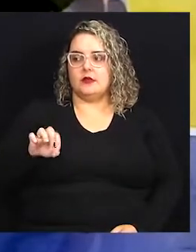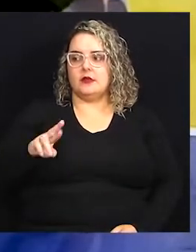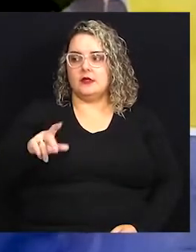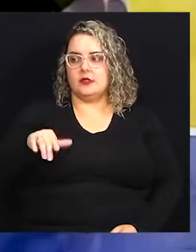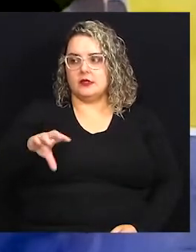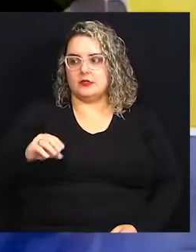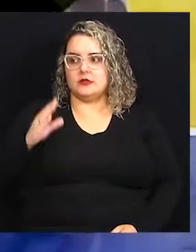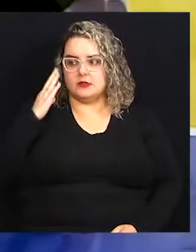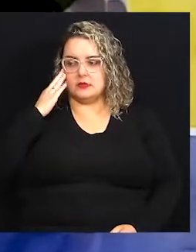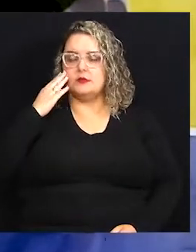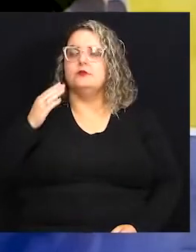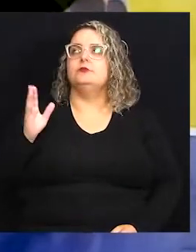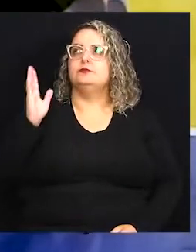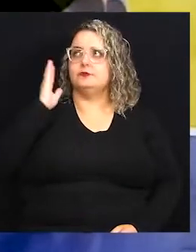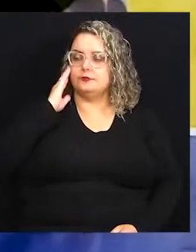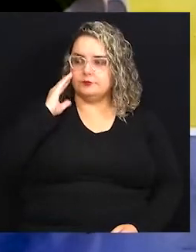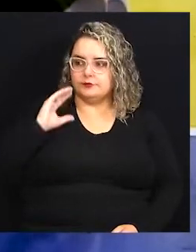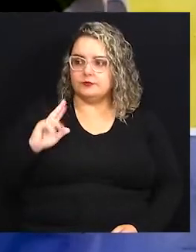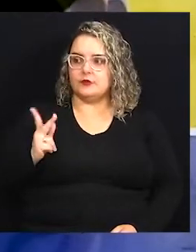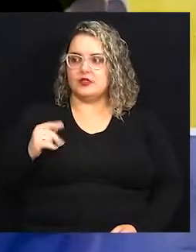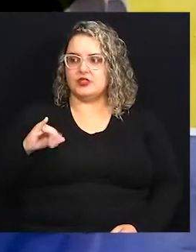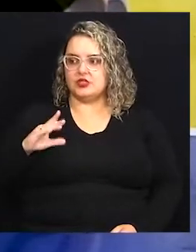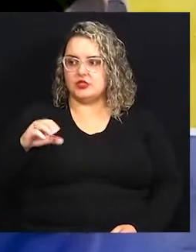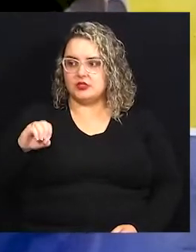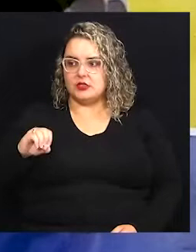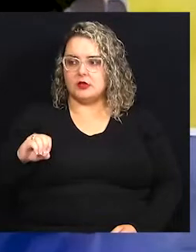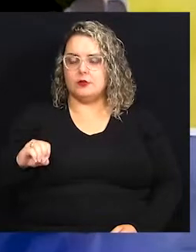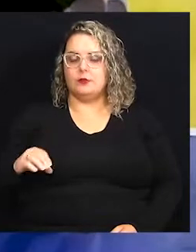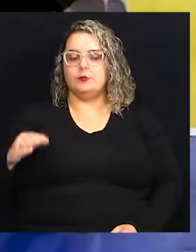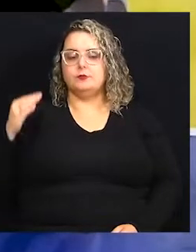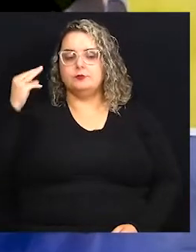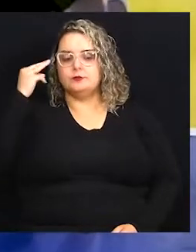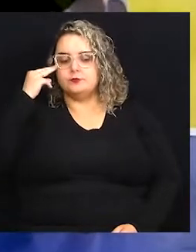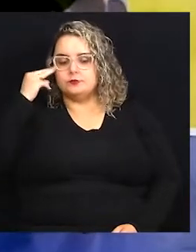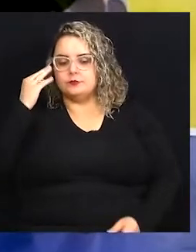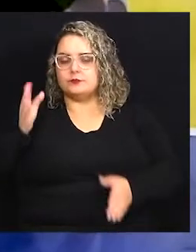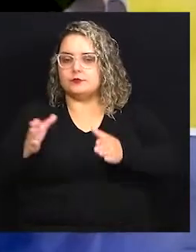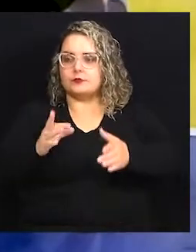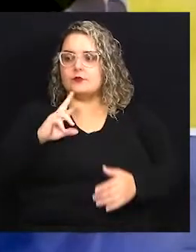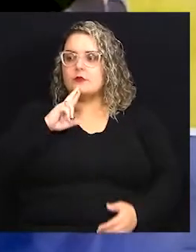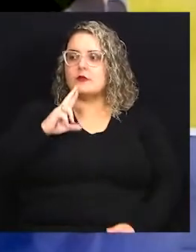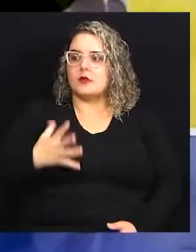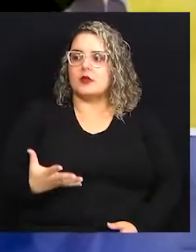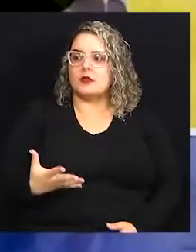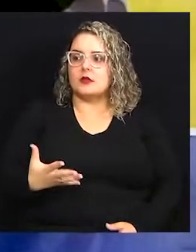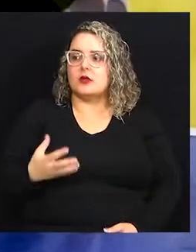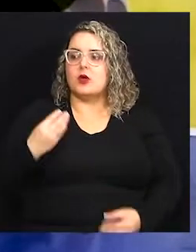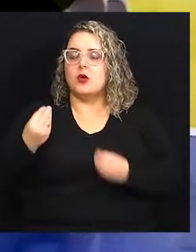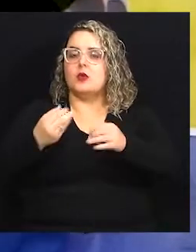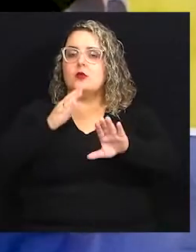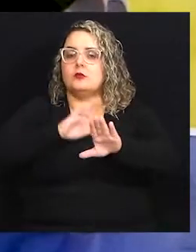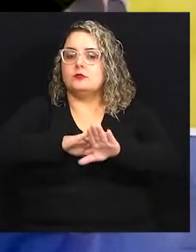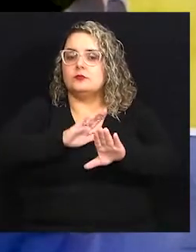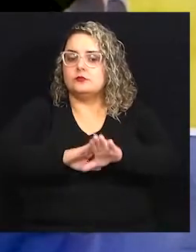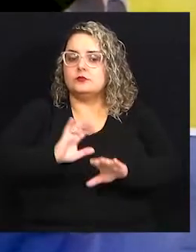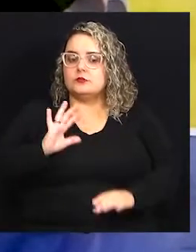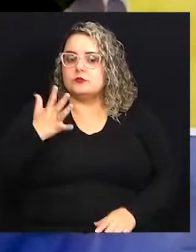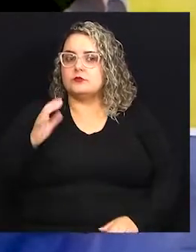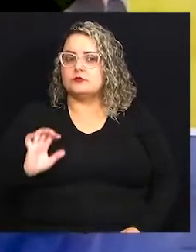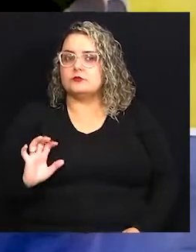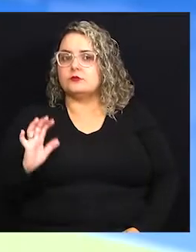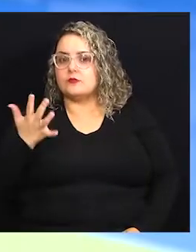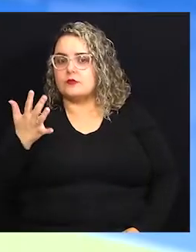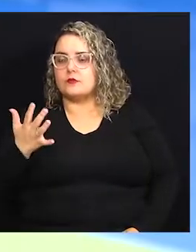Chicão, primeiro, o seu lado mental, e na época você respondia, como que você agia quando acontecia essa